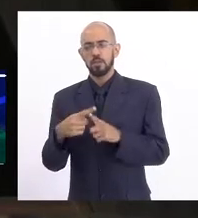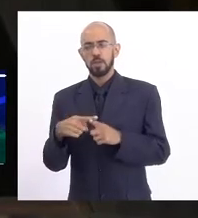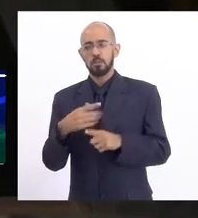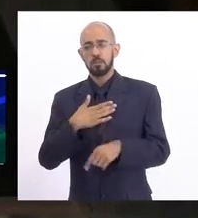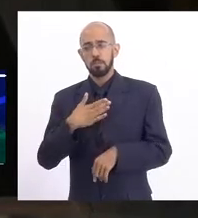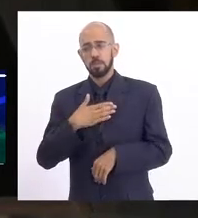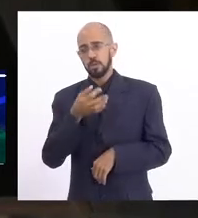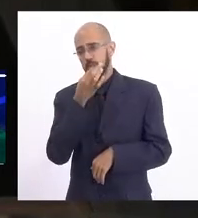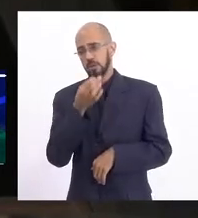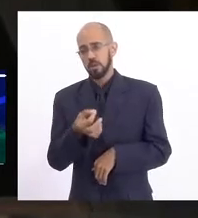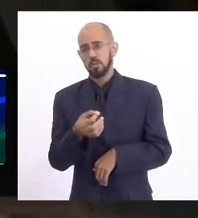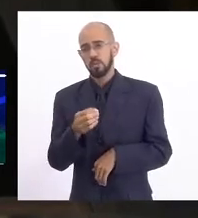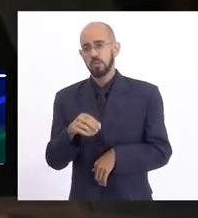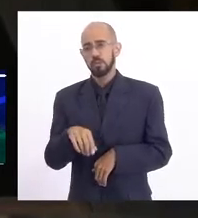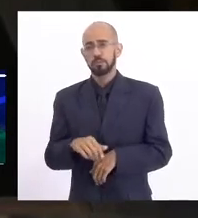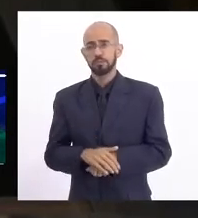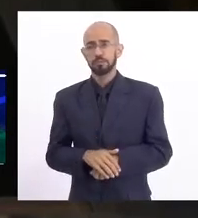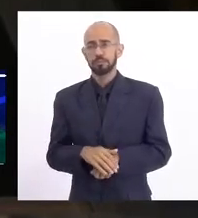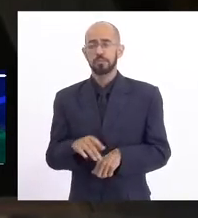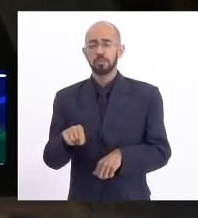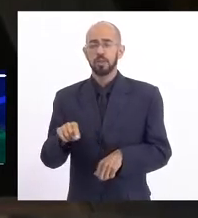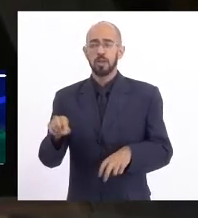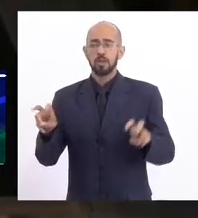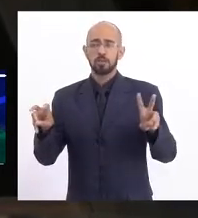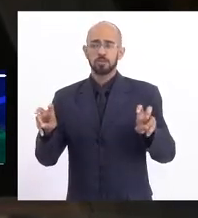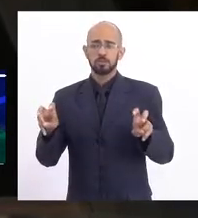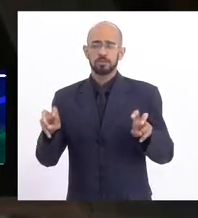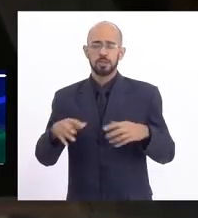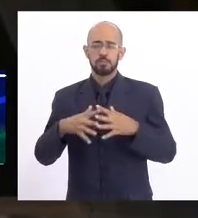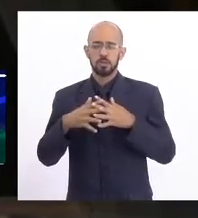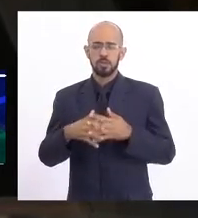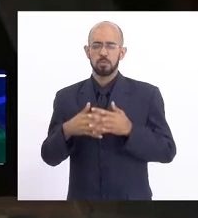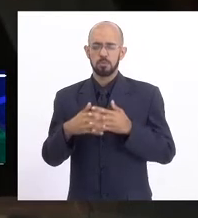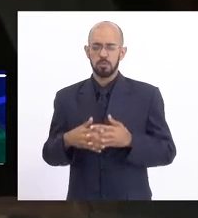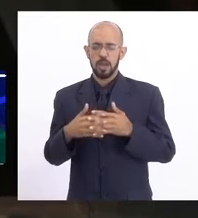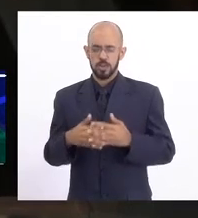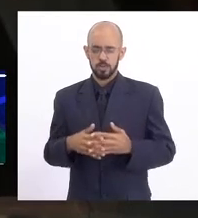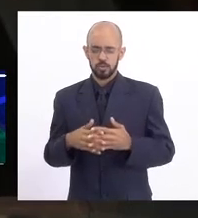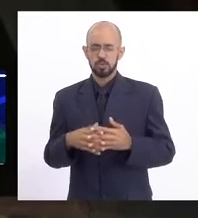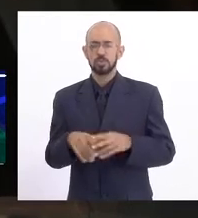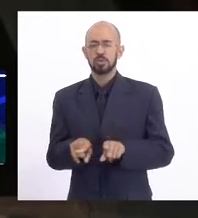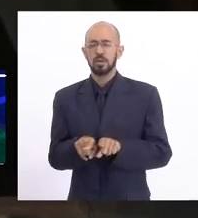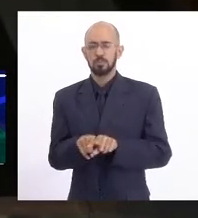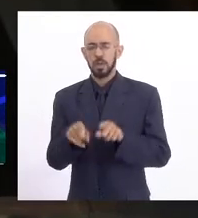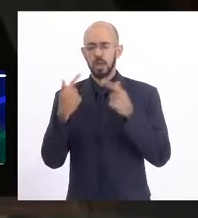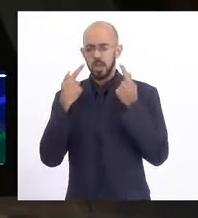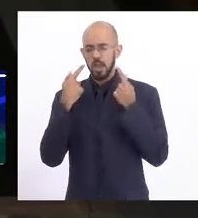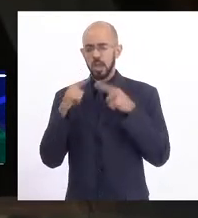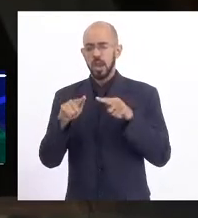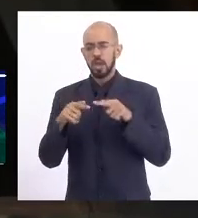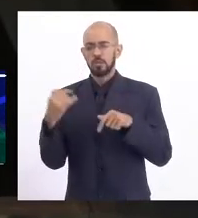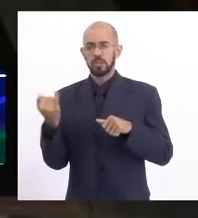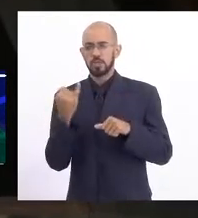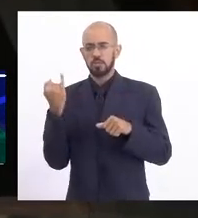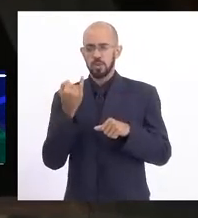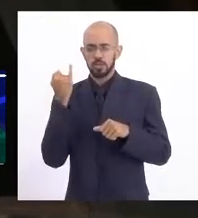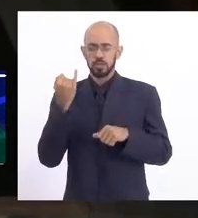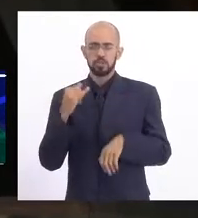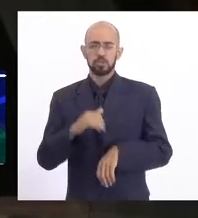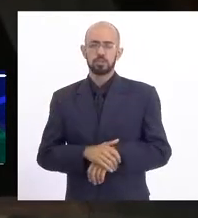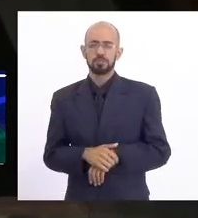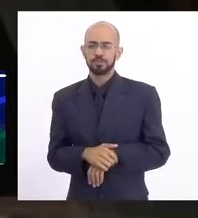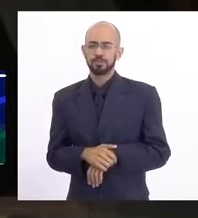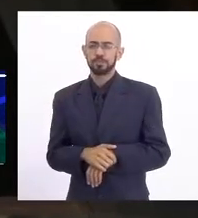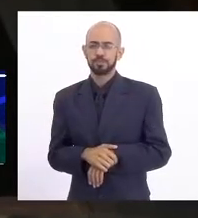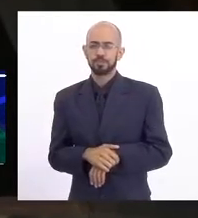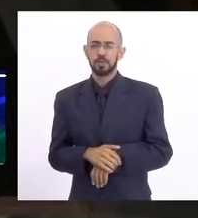lugar, que é um tema da maior complexidade, gravidade e importância. E, além